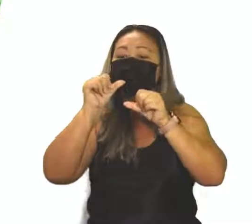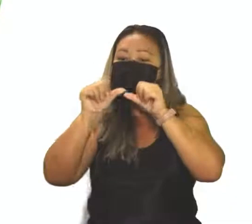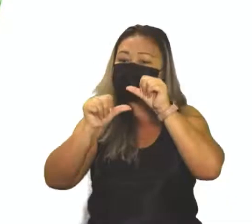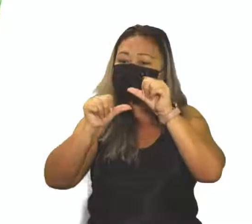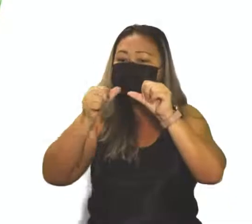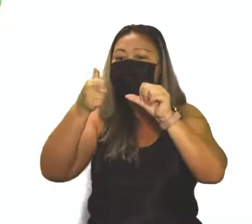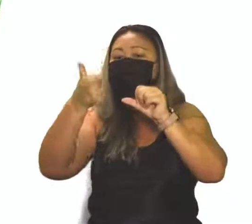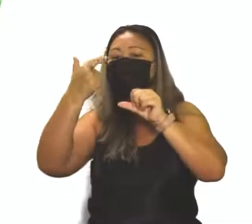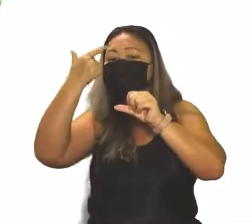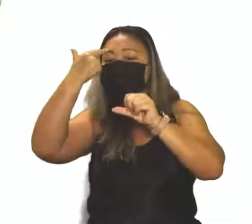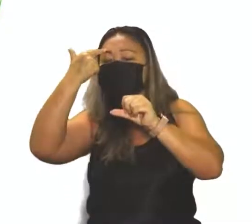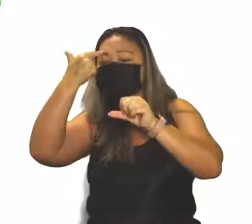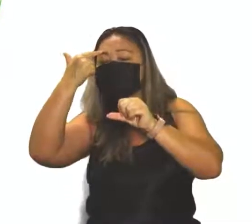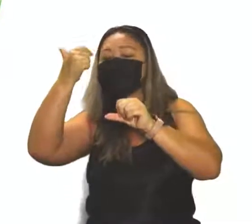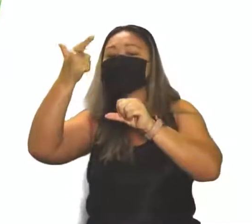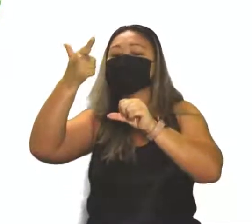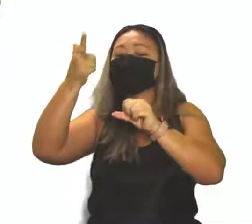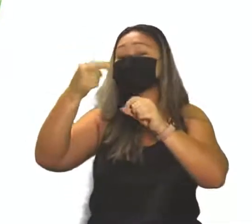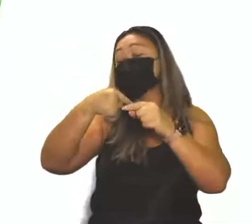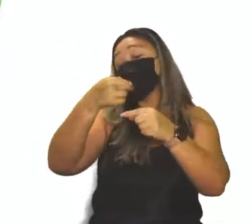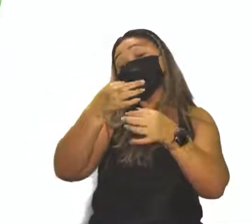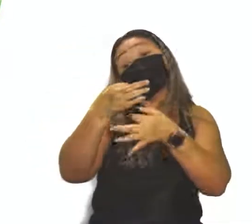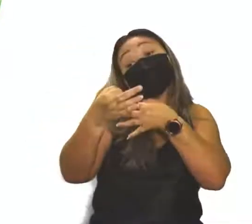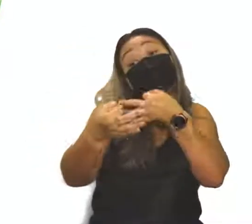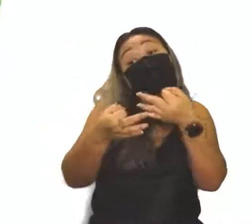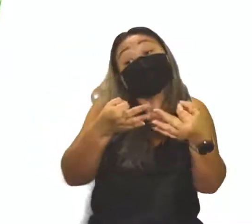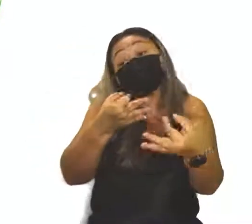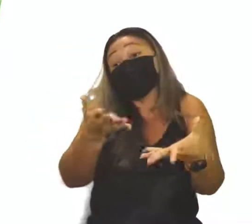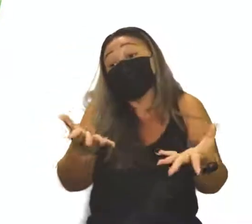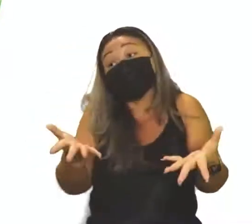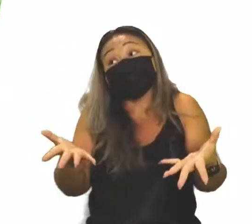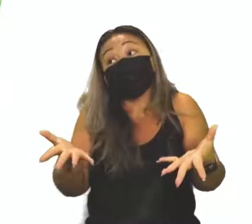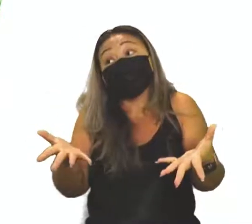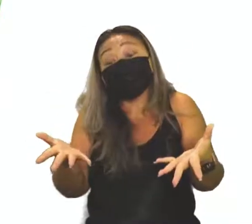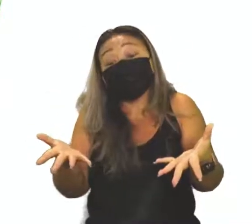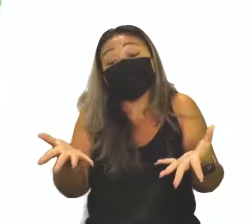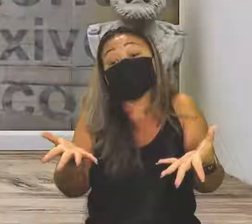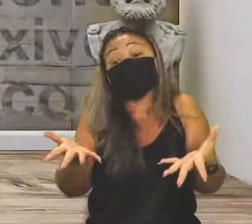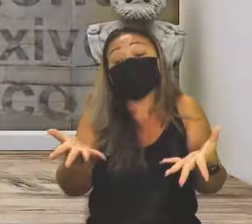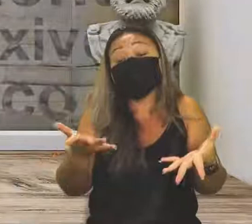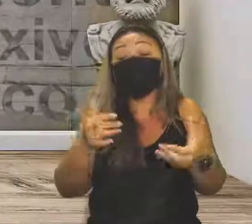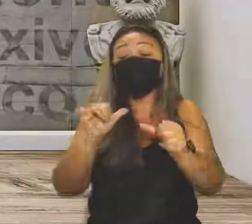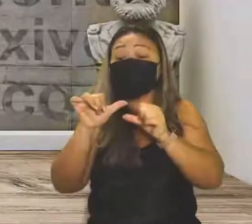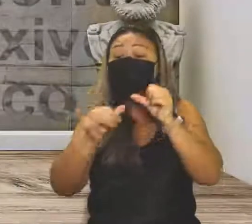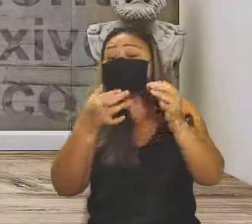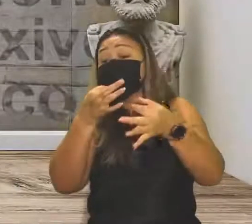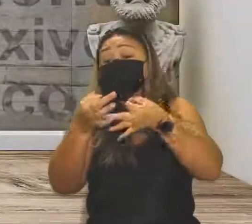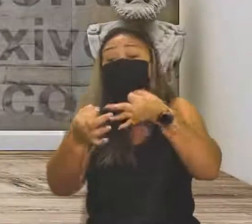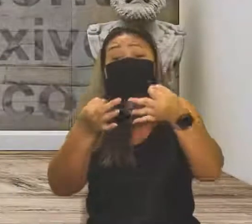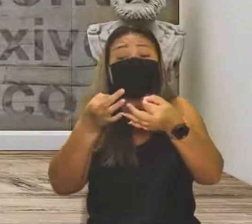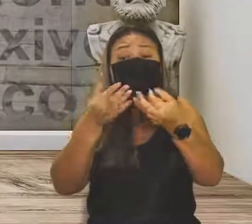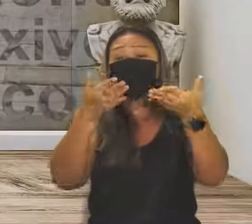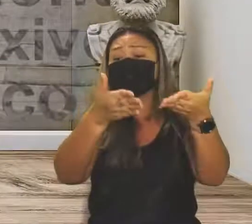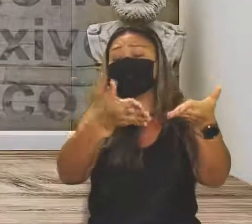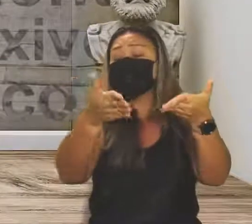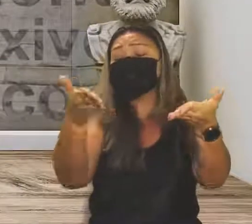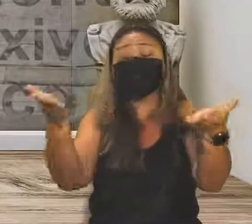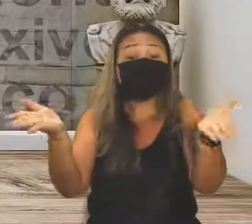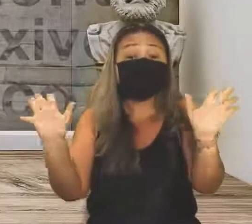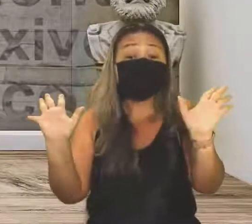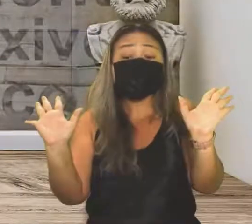reformular ou repensar uma ideia ou ponto de vista. Entenderam aí? Ó, você pode reformular um ponto de vista sobre acerca de